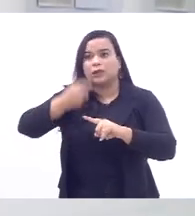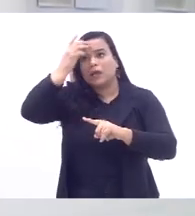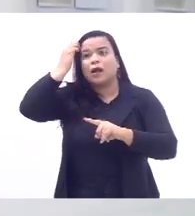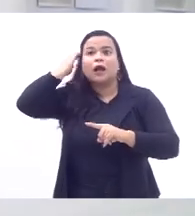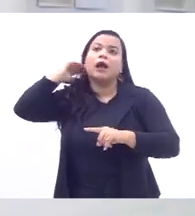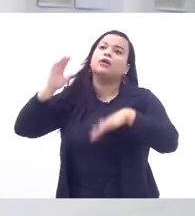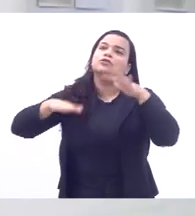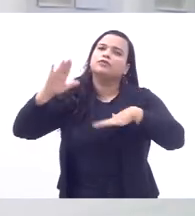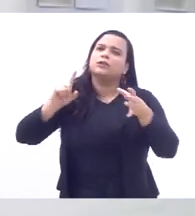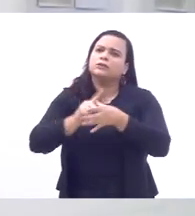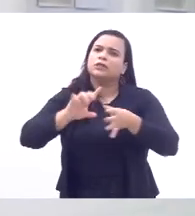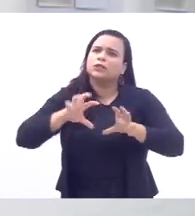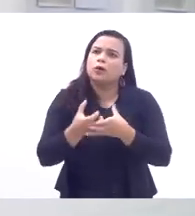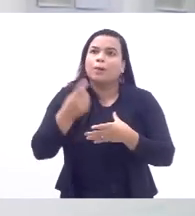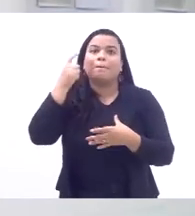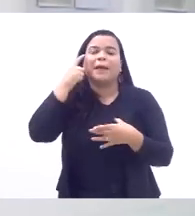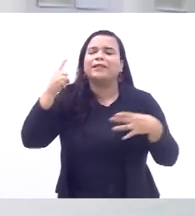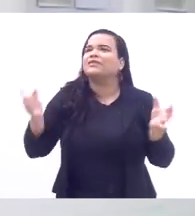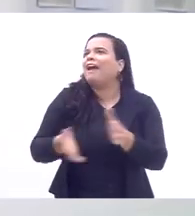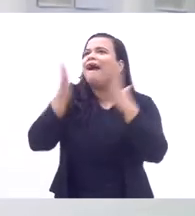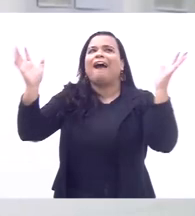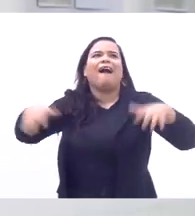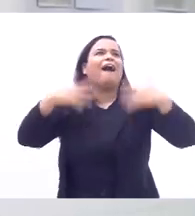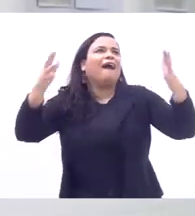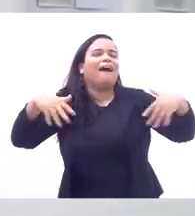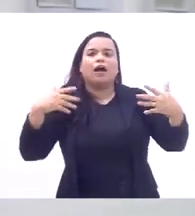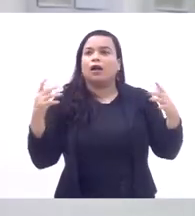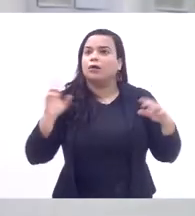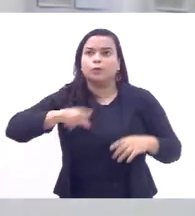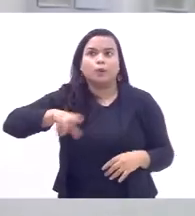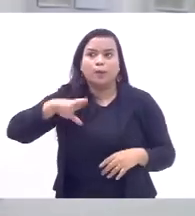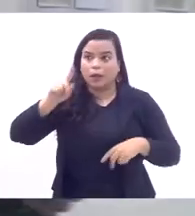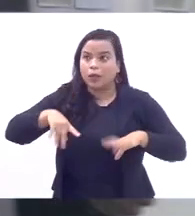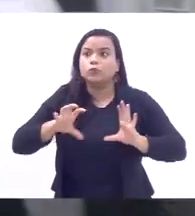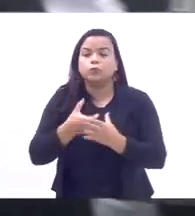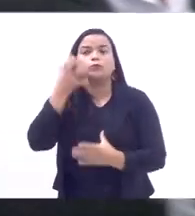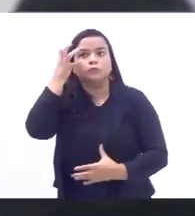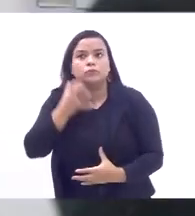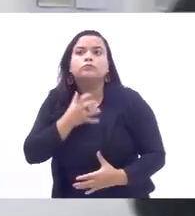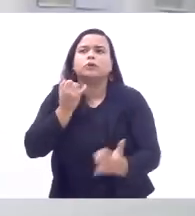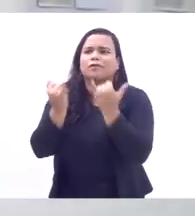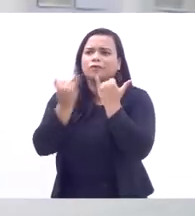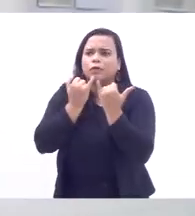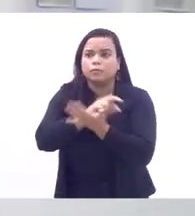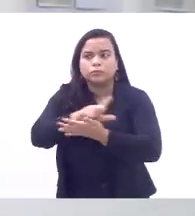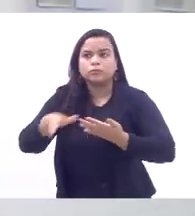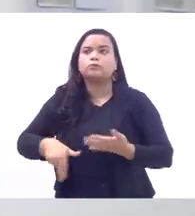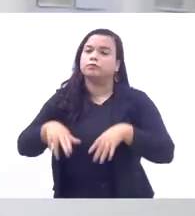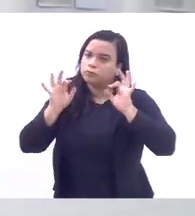para um grupo, ela pensa que é oba-oba, e o nosso grupo não é oba-oba, é um grupo fechado de informações